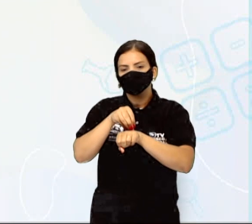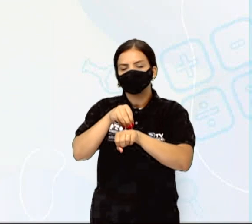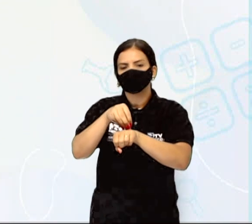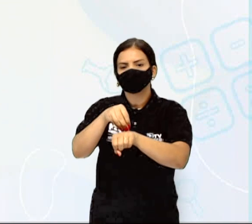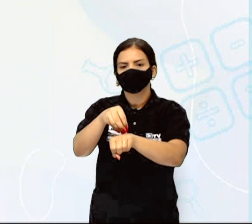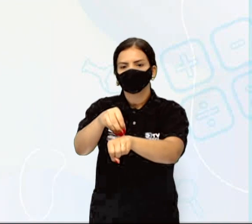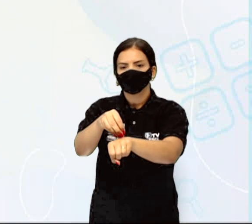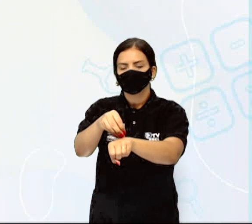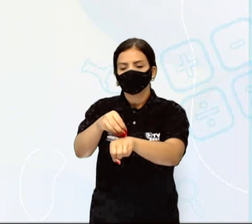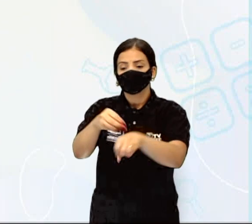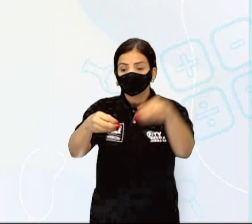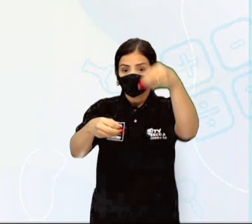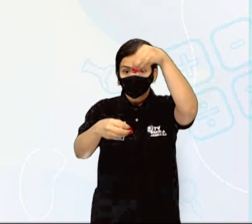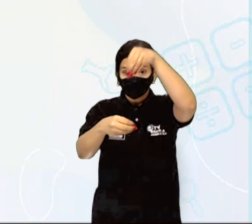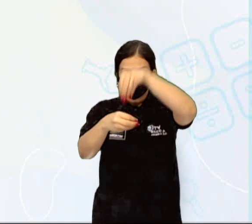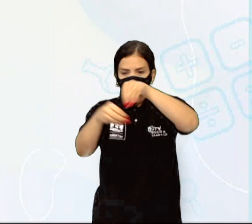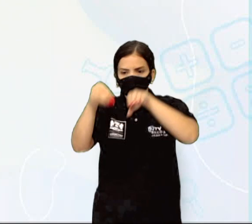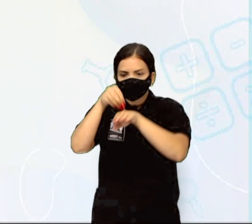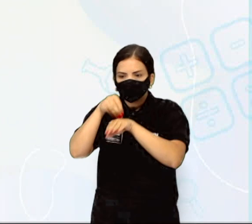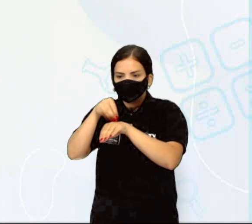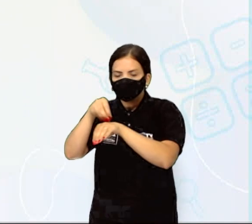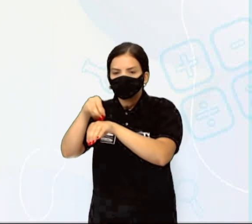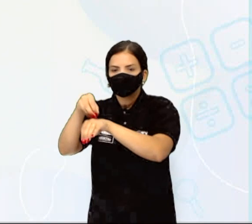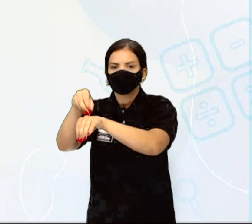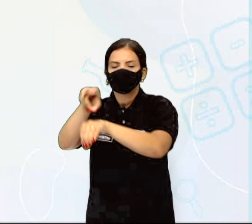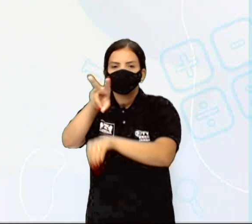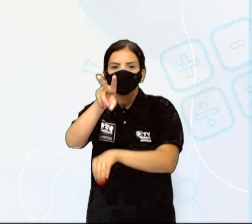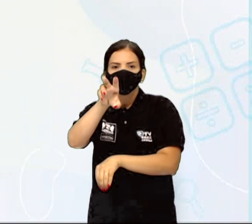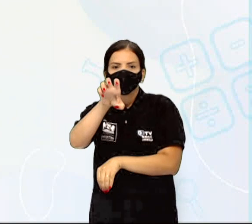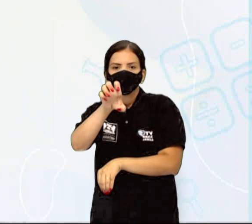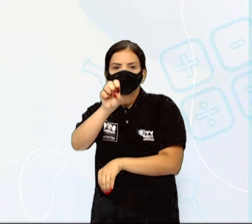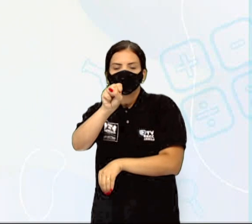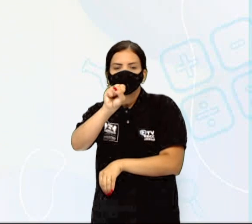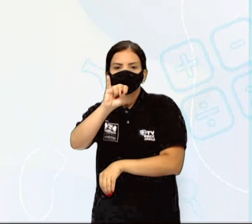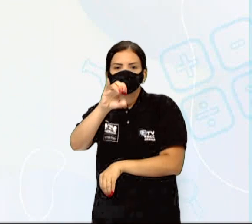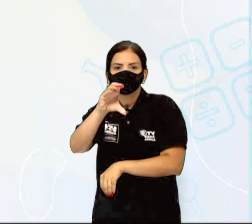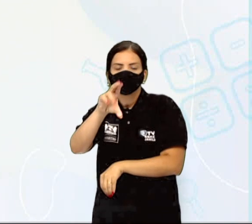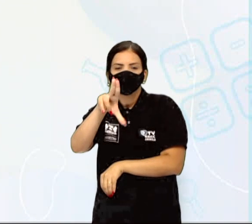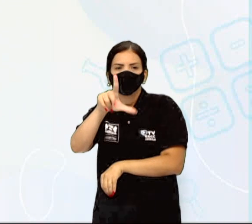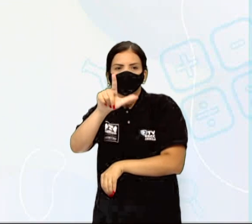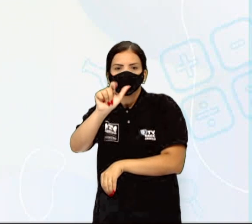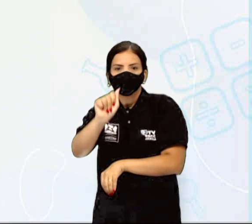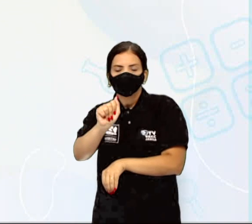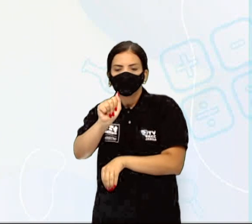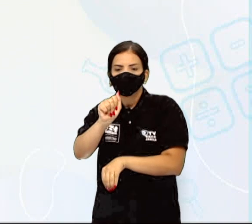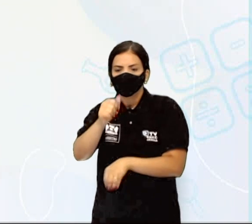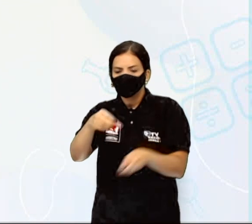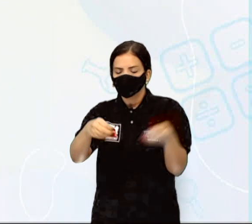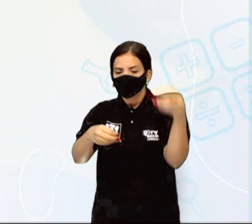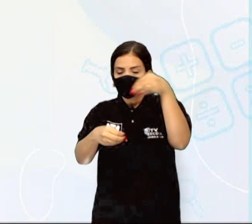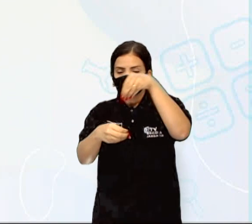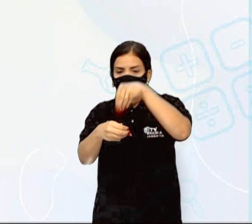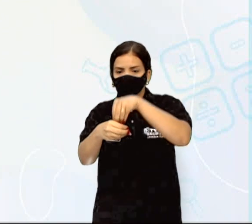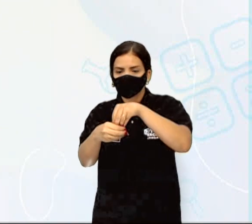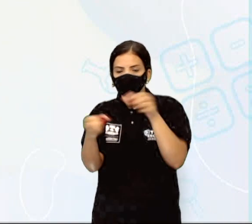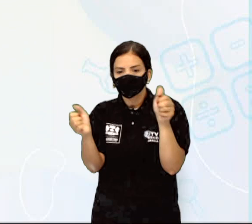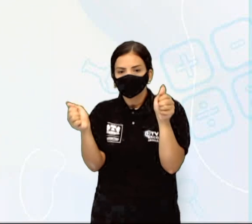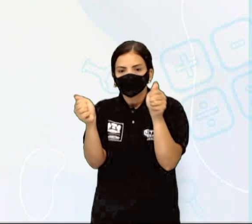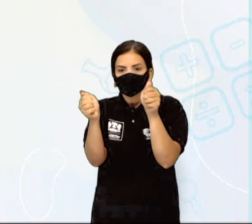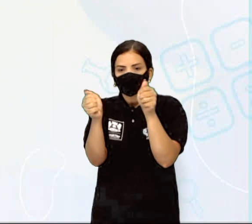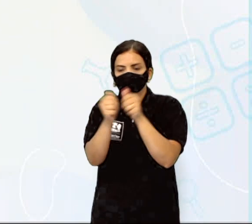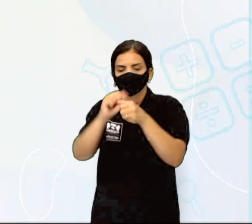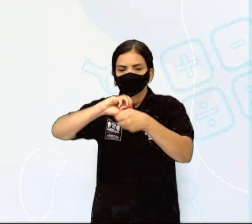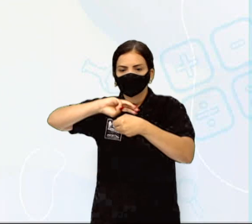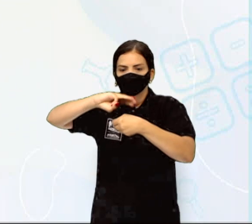de dentro dela com um material que vai ser mandado para fora. Então essa vesícula se funde com a membrana e depois